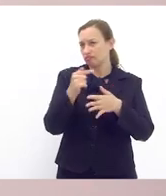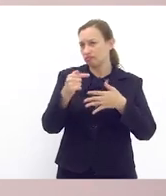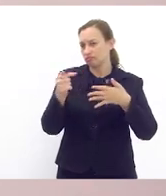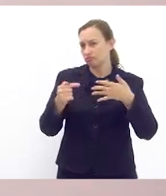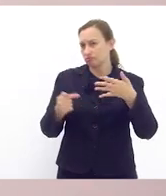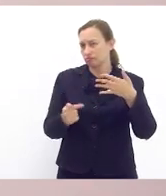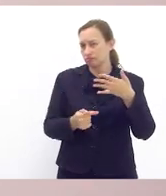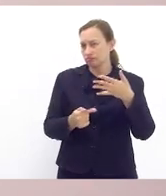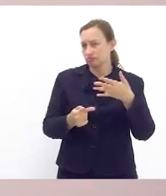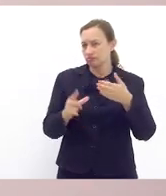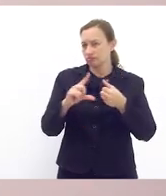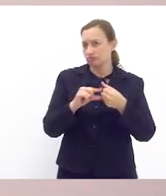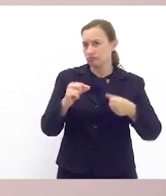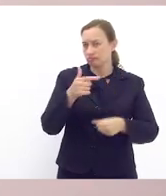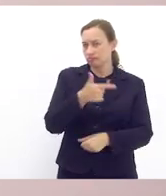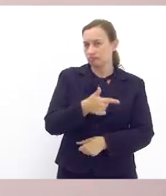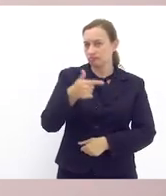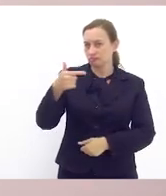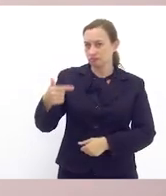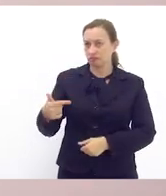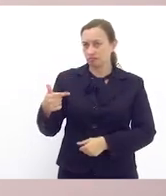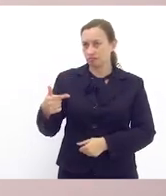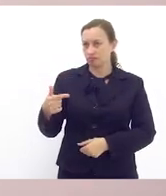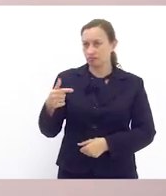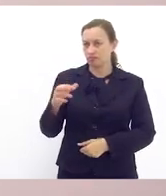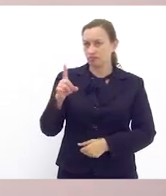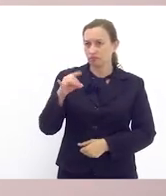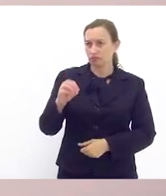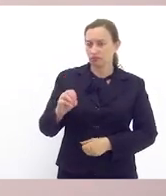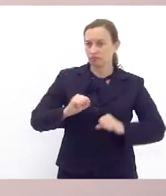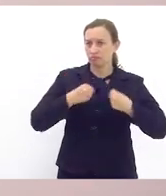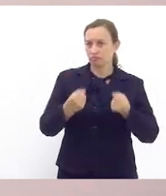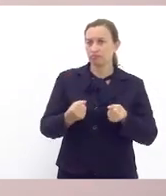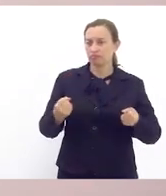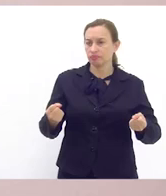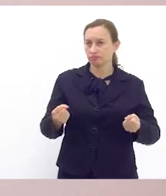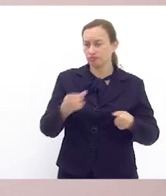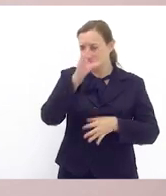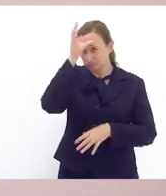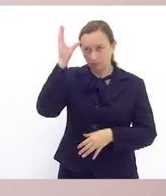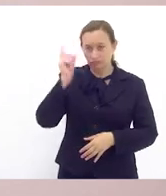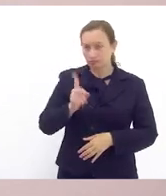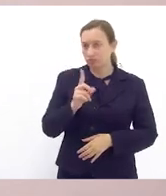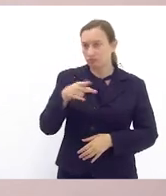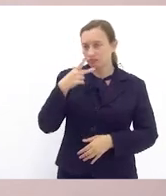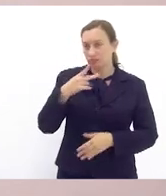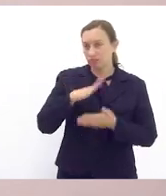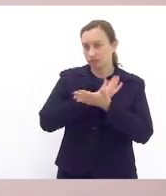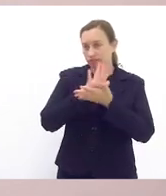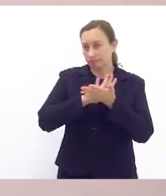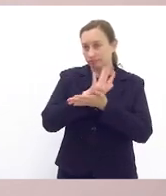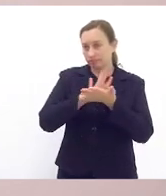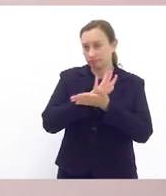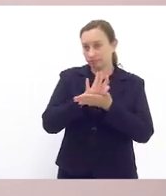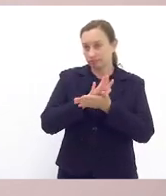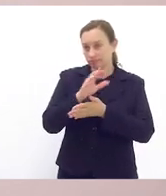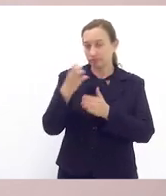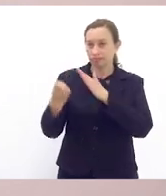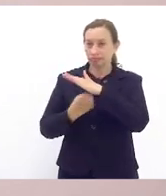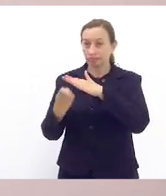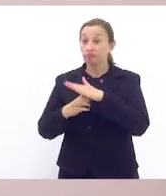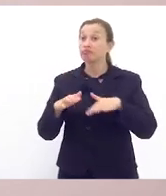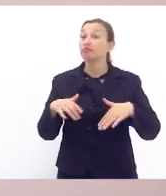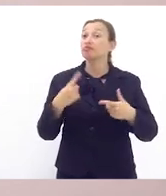no artigo 22 do código desse Defesa do Consumidor e que não foi pontuado aqui em momento nenhum pelas empresas